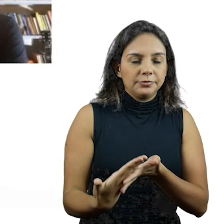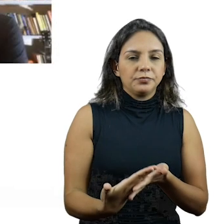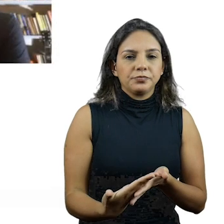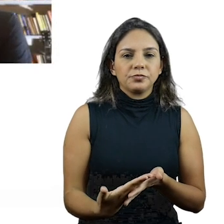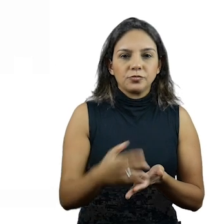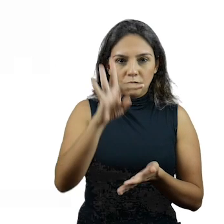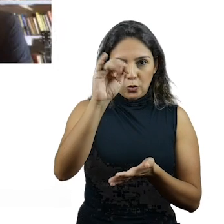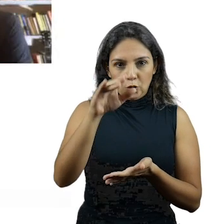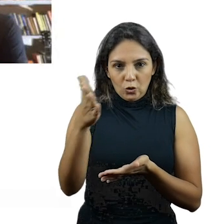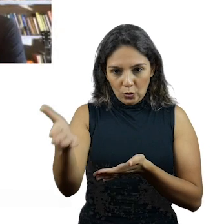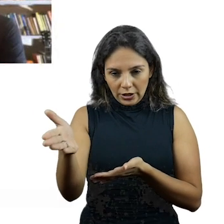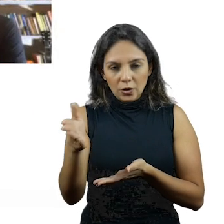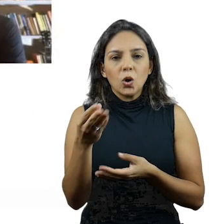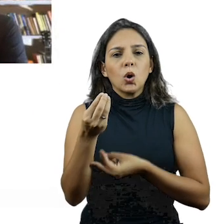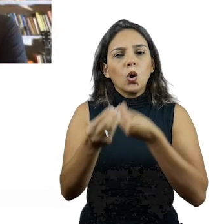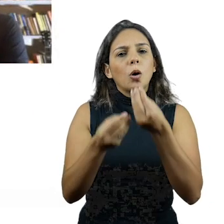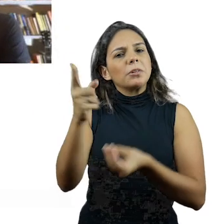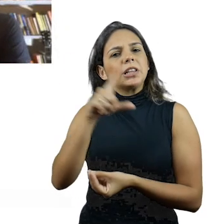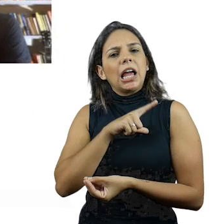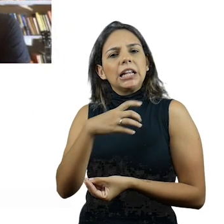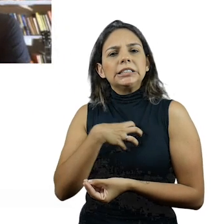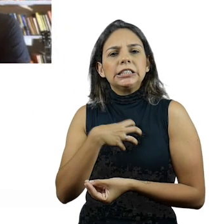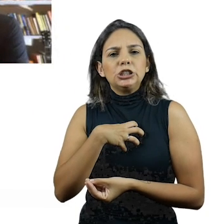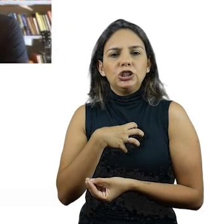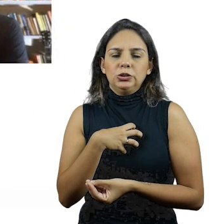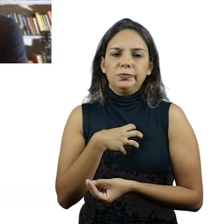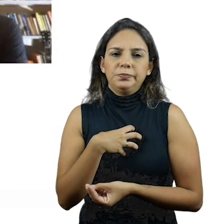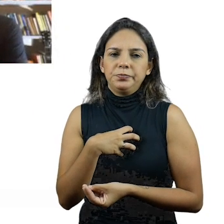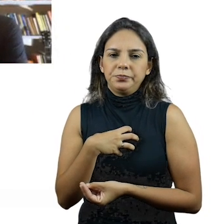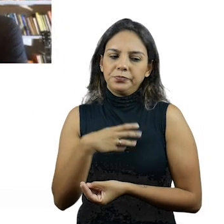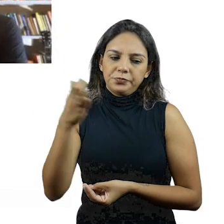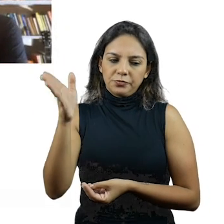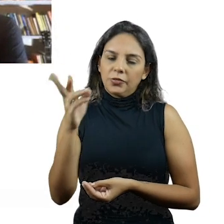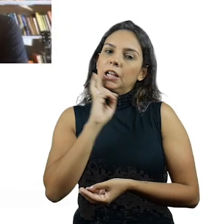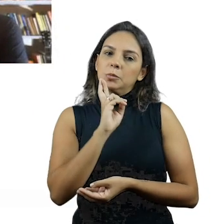Tony Bellotto, como você está se sentindo?